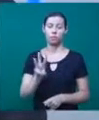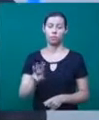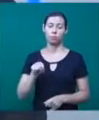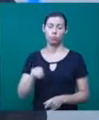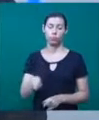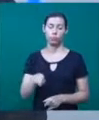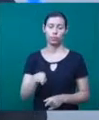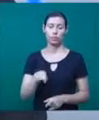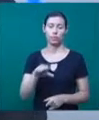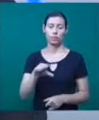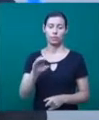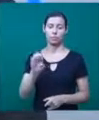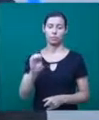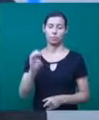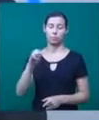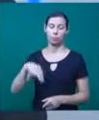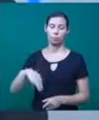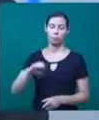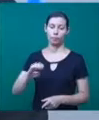www.cbfito